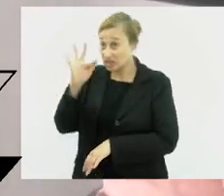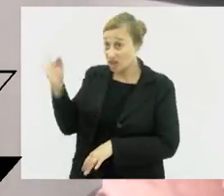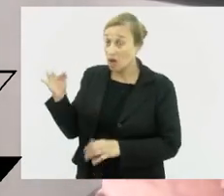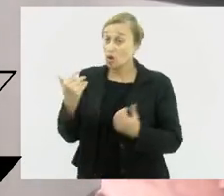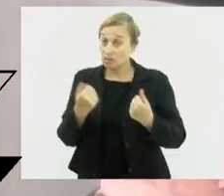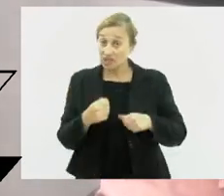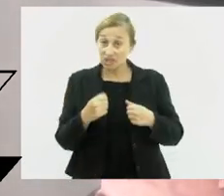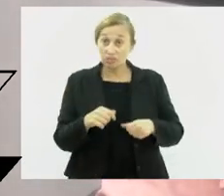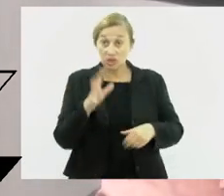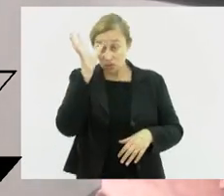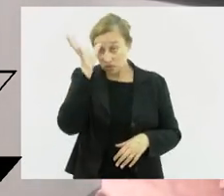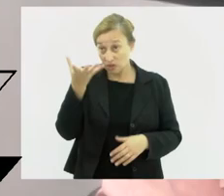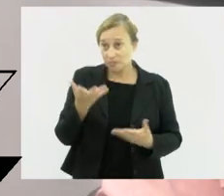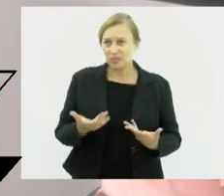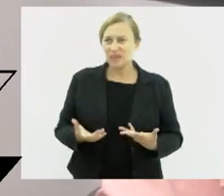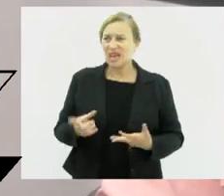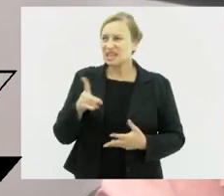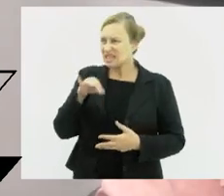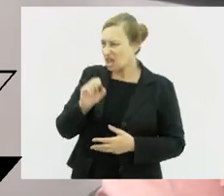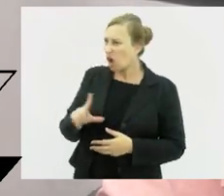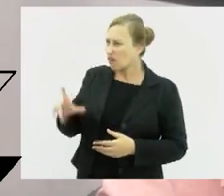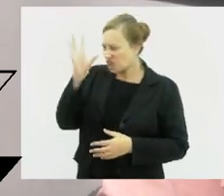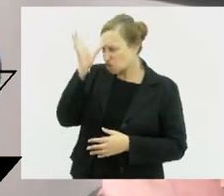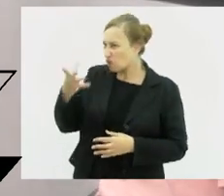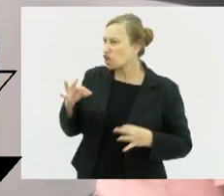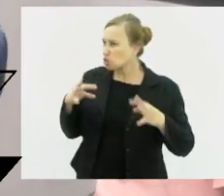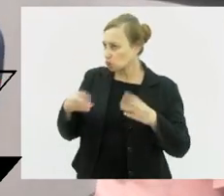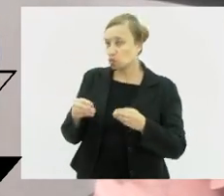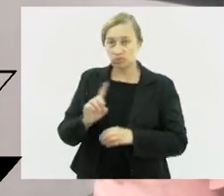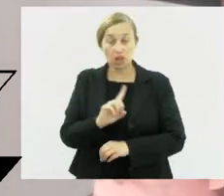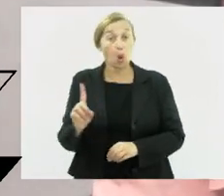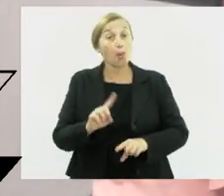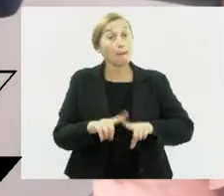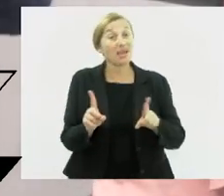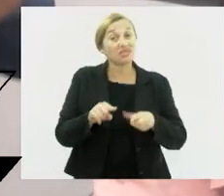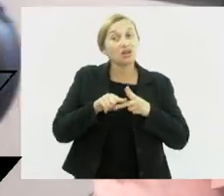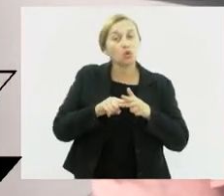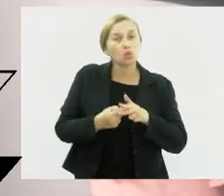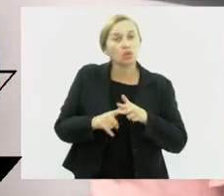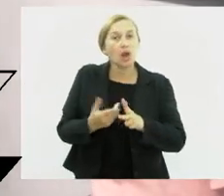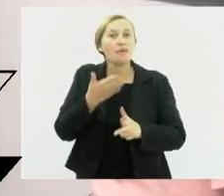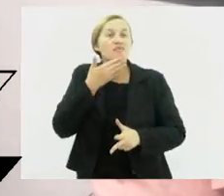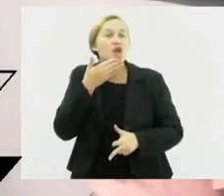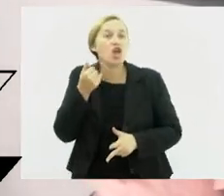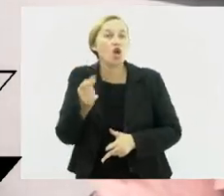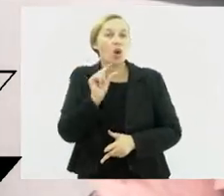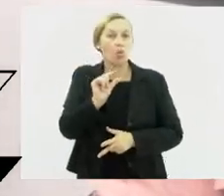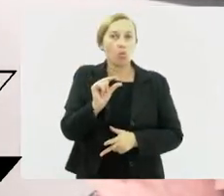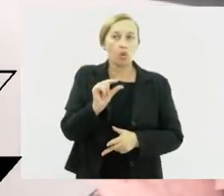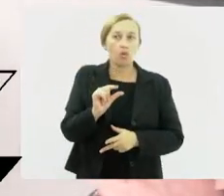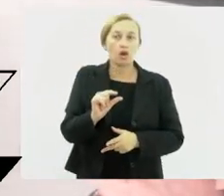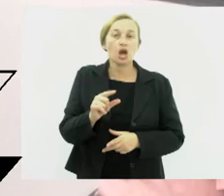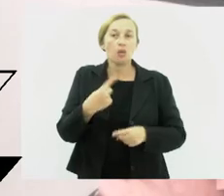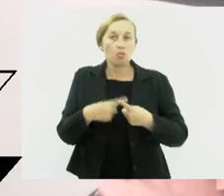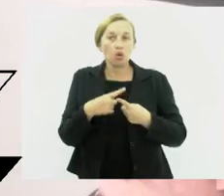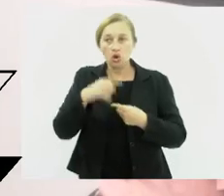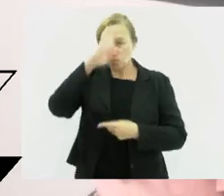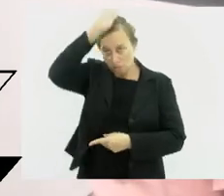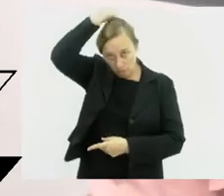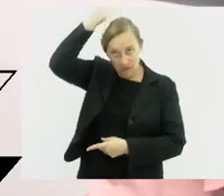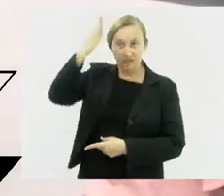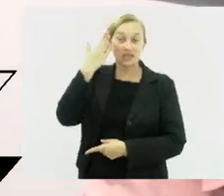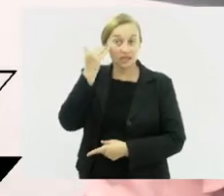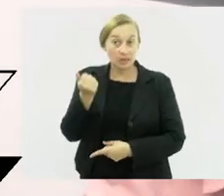assim, Daniel, você acha que isso vai resolver o problema? Não. Mas é um fator de correção. Começa a melhorar. Porque o bombeiro vai saber que tem na